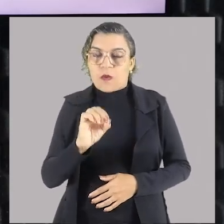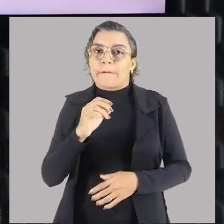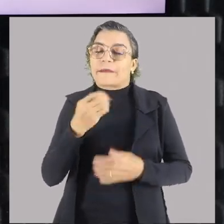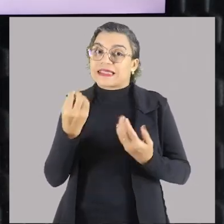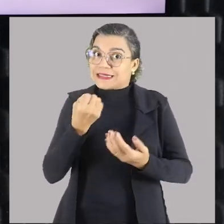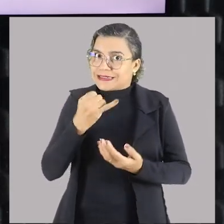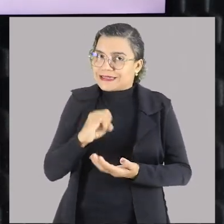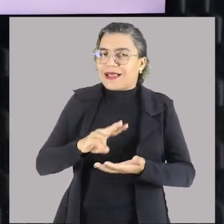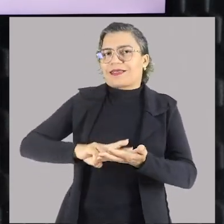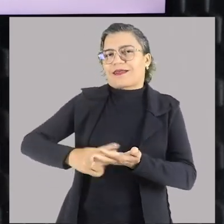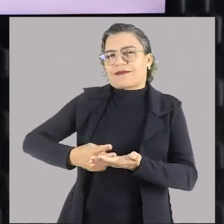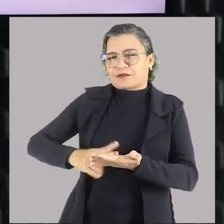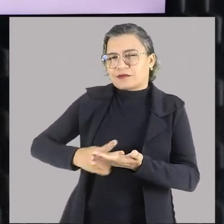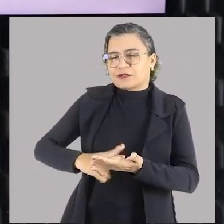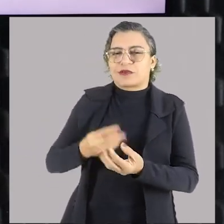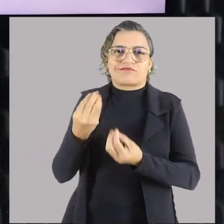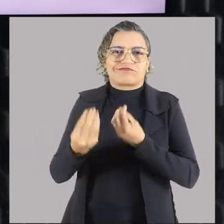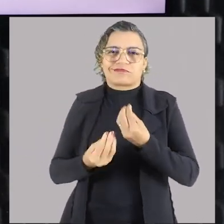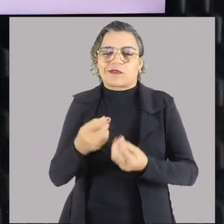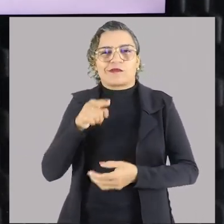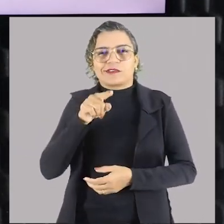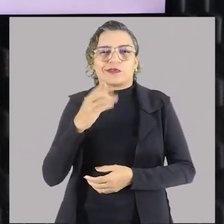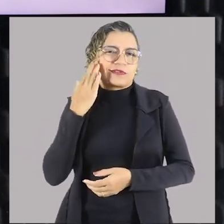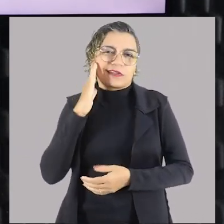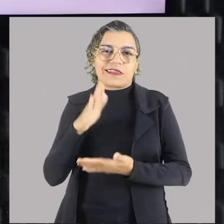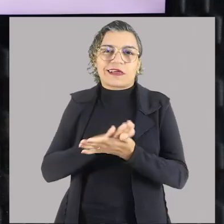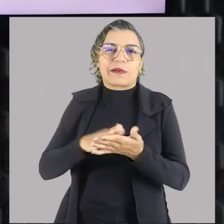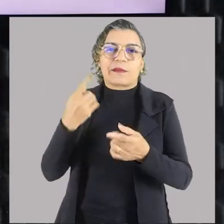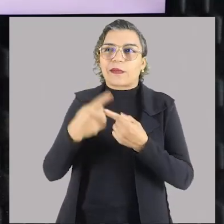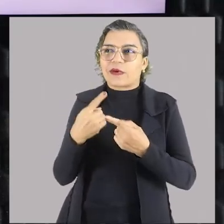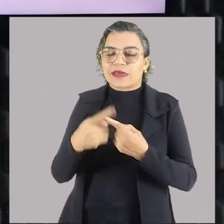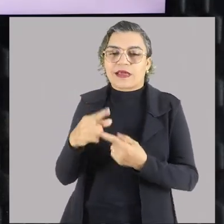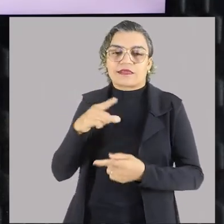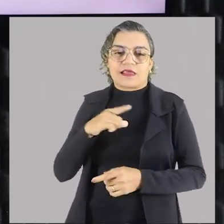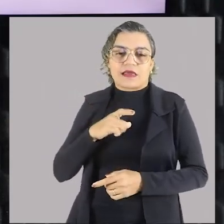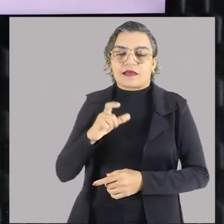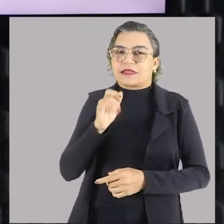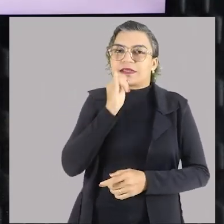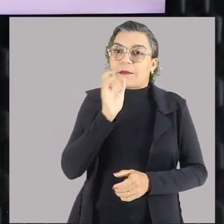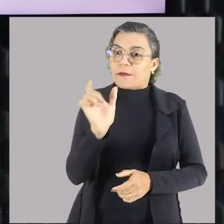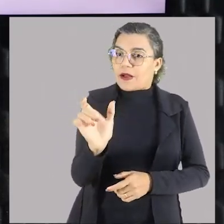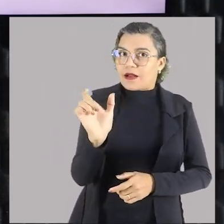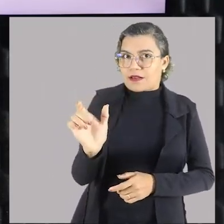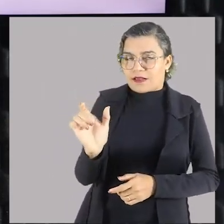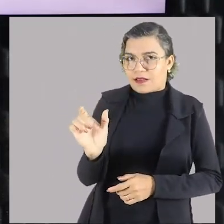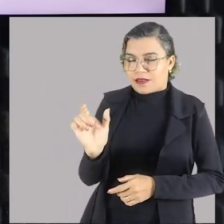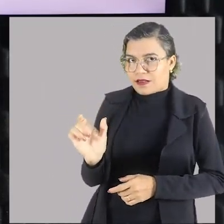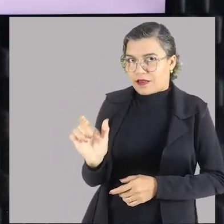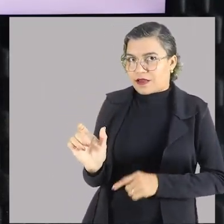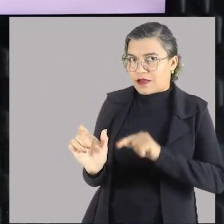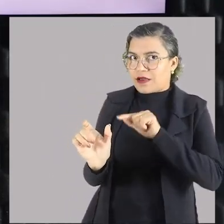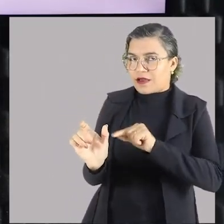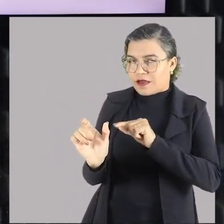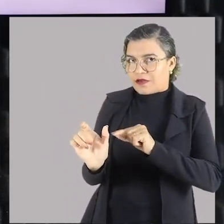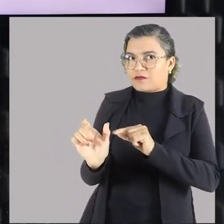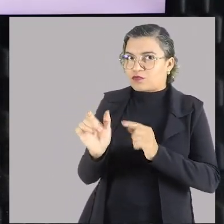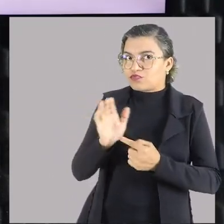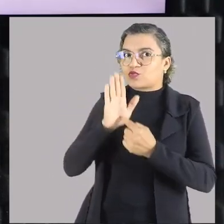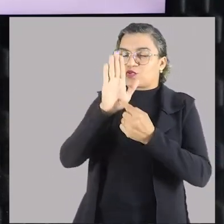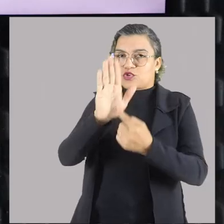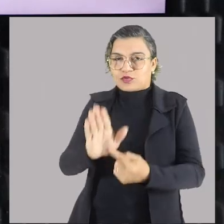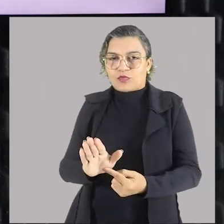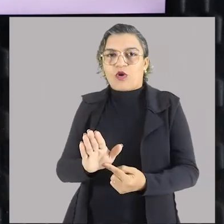sentido nenhum. Por que a gente fala que é rima? Porque são termos que produzem a mesma sonoridade, o mesmo